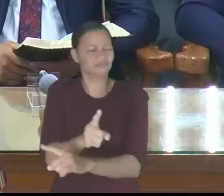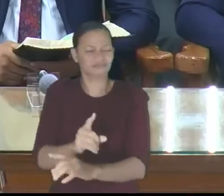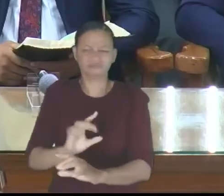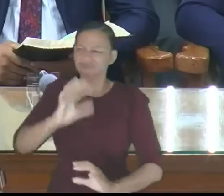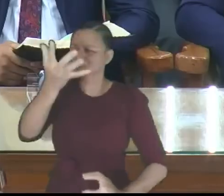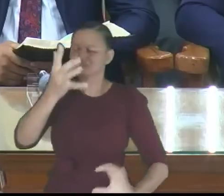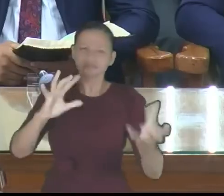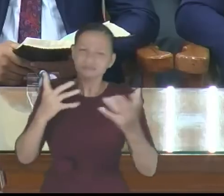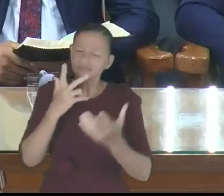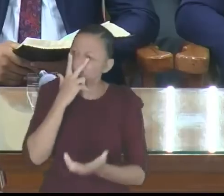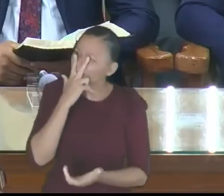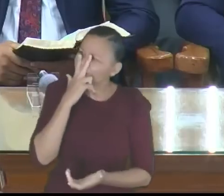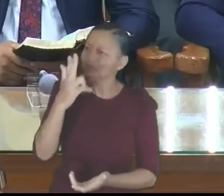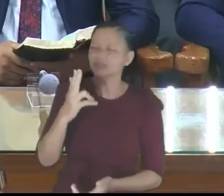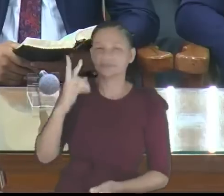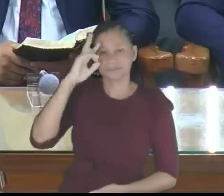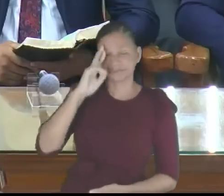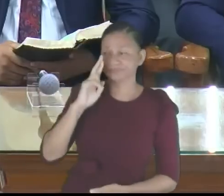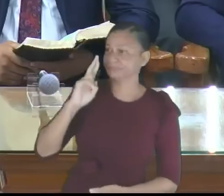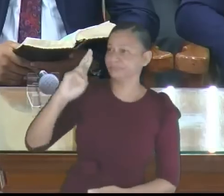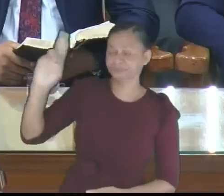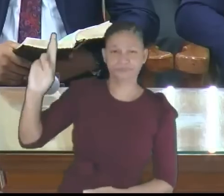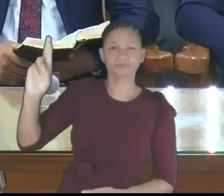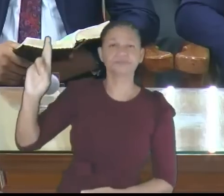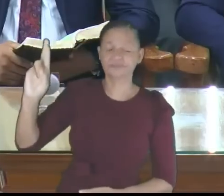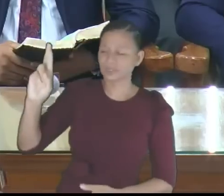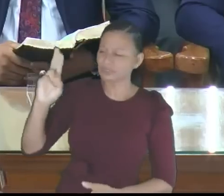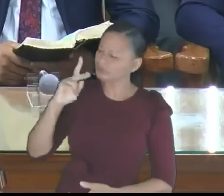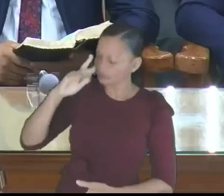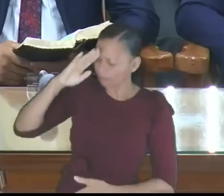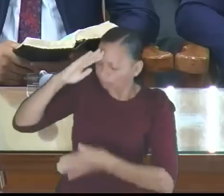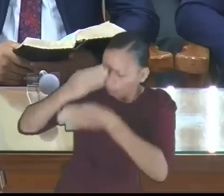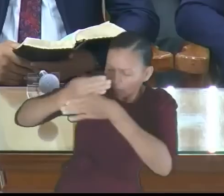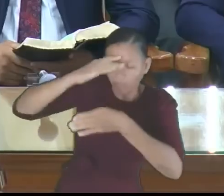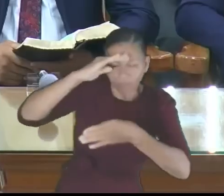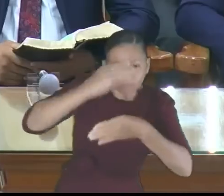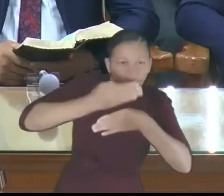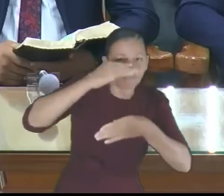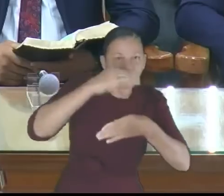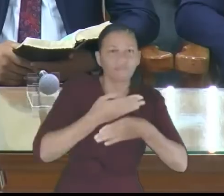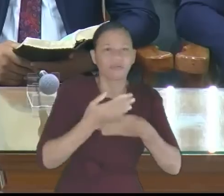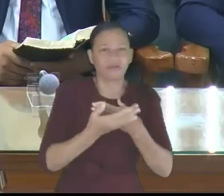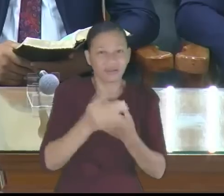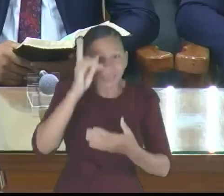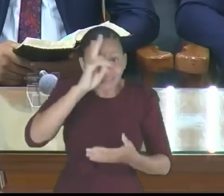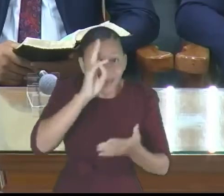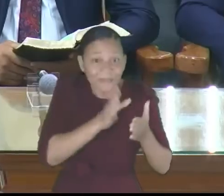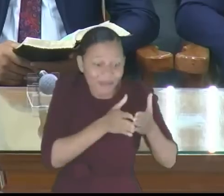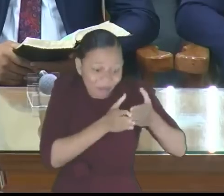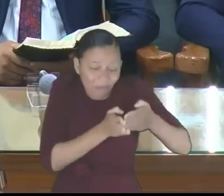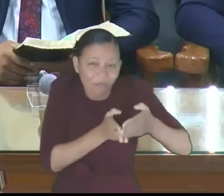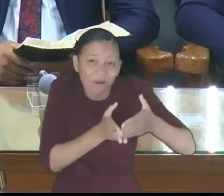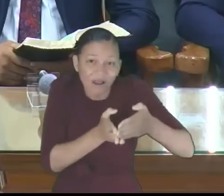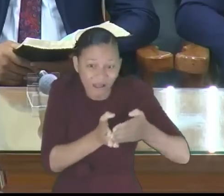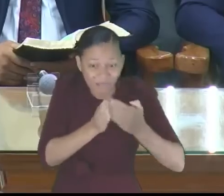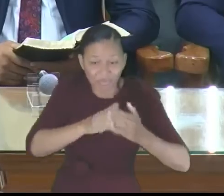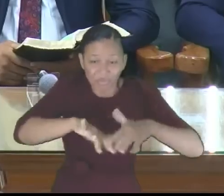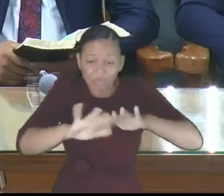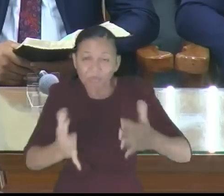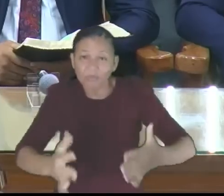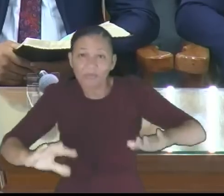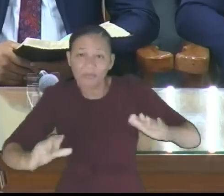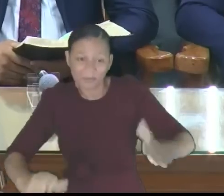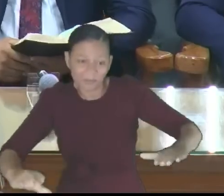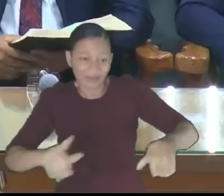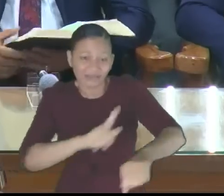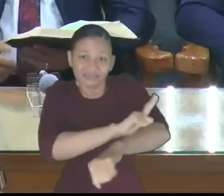adversidade. Parece que o Senhor está dormindo. Como no barco. Vocês estão lembrados no barco no Mar da Galileia? Diz